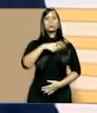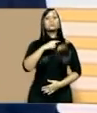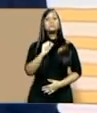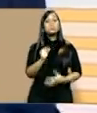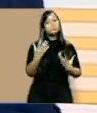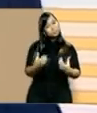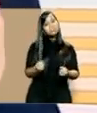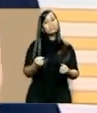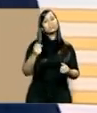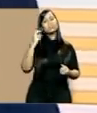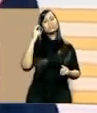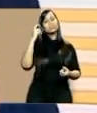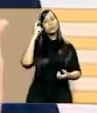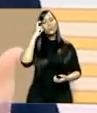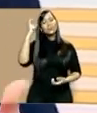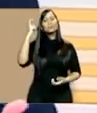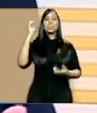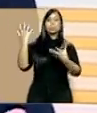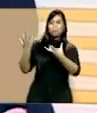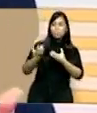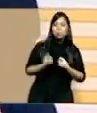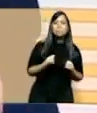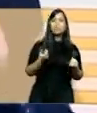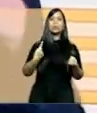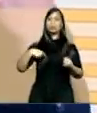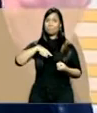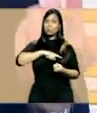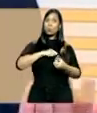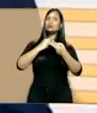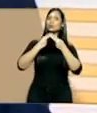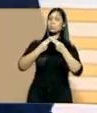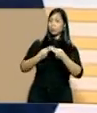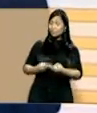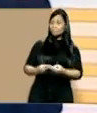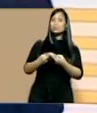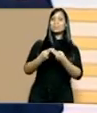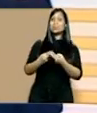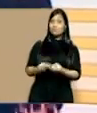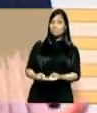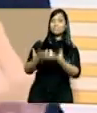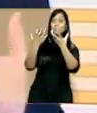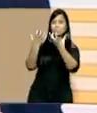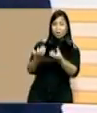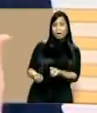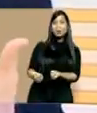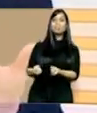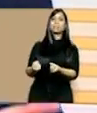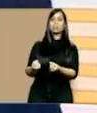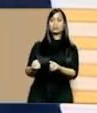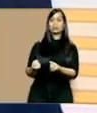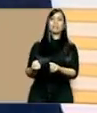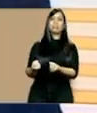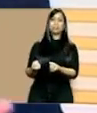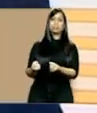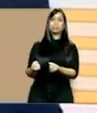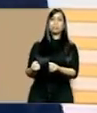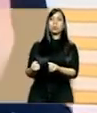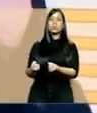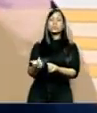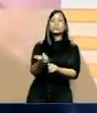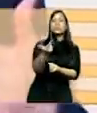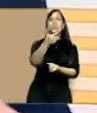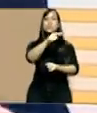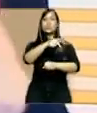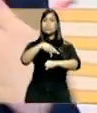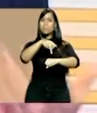do acolhimento, nós temos uma tolerância em relação a outros países um pouco maior, com o